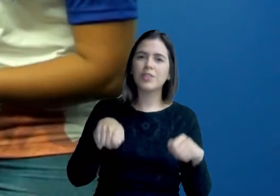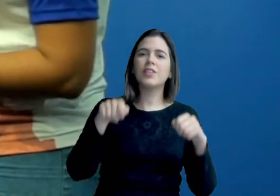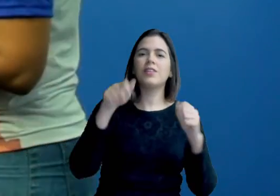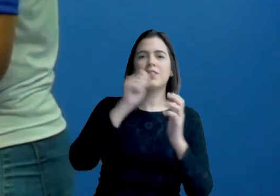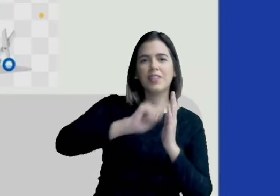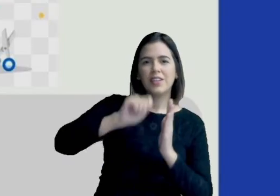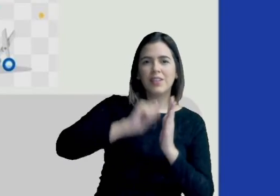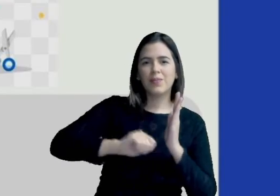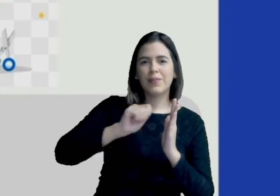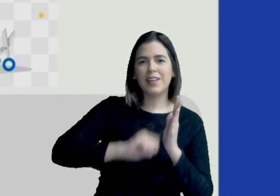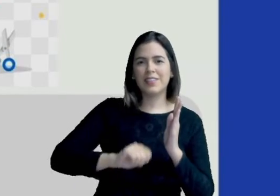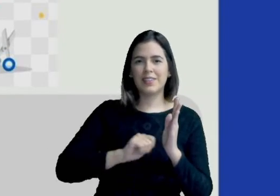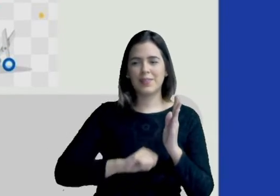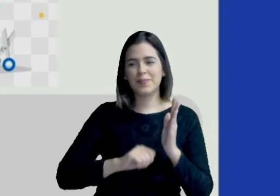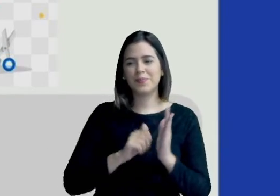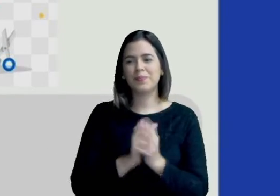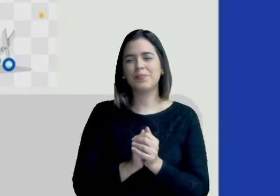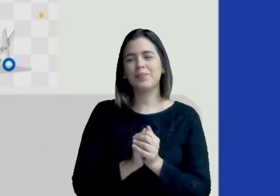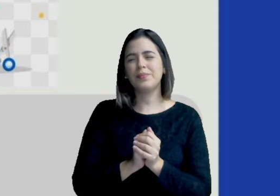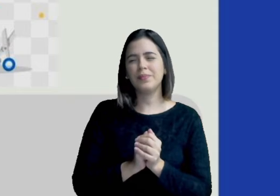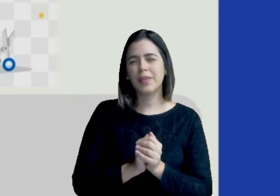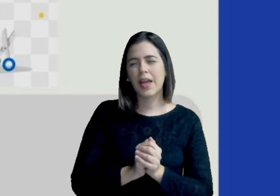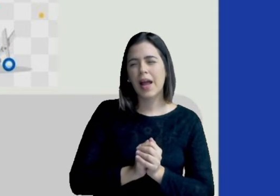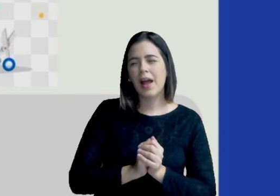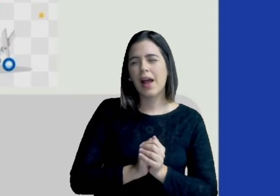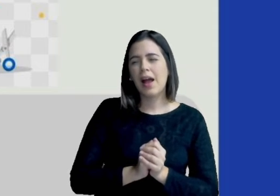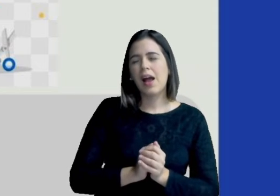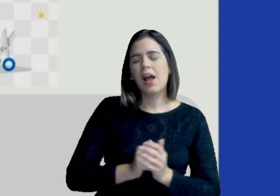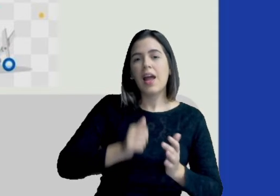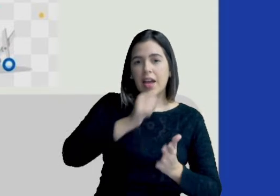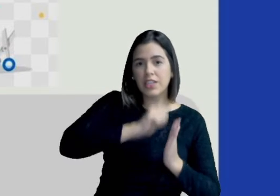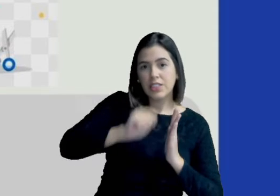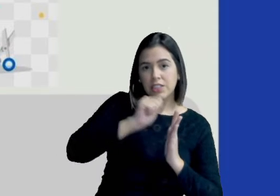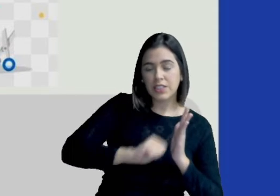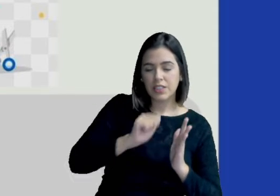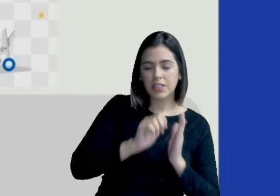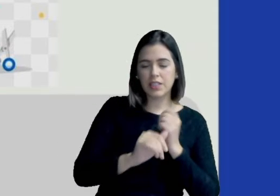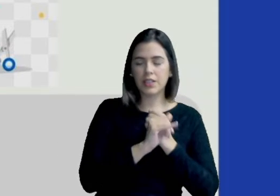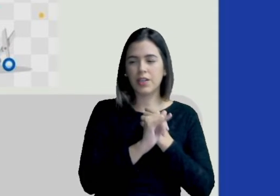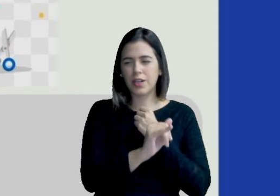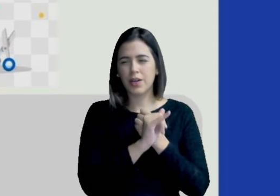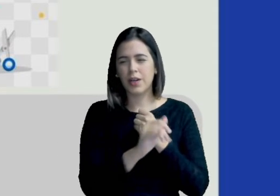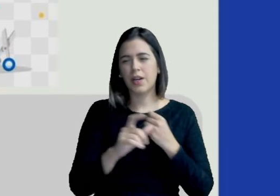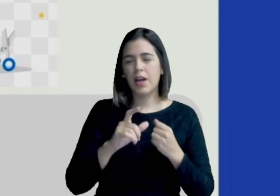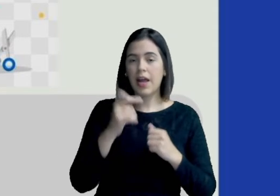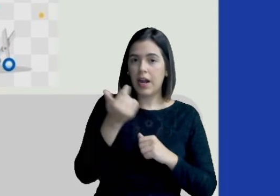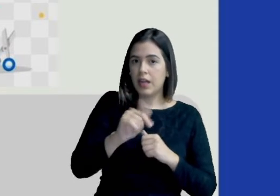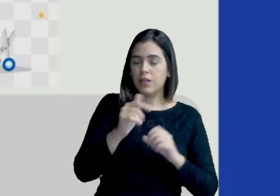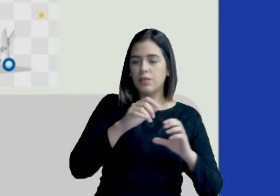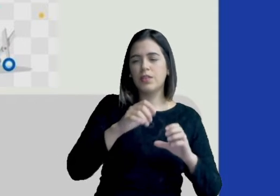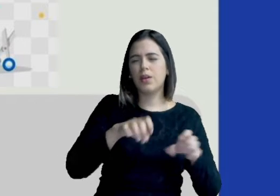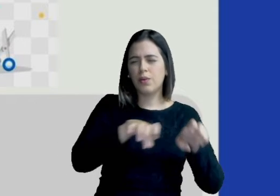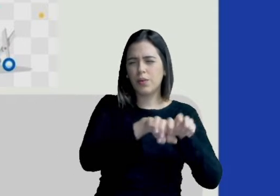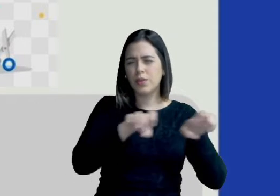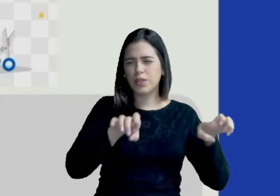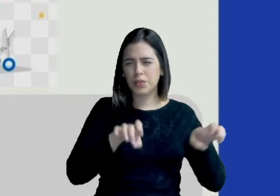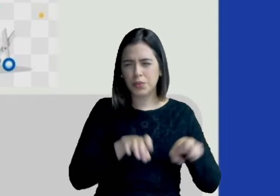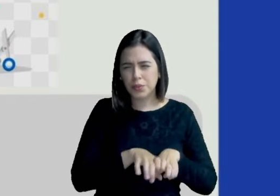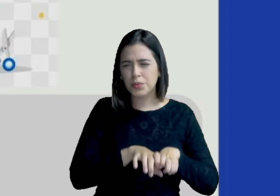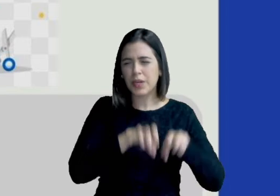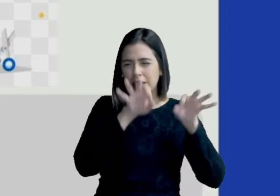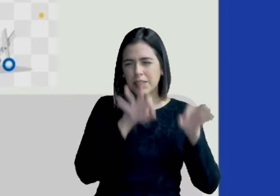pautas para a escritura de uma crônica. Aunque la crónica no tiene una estructura definida,